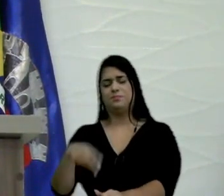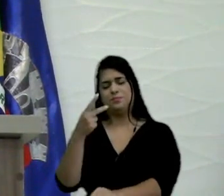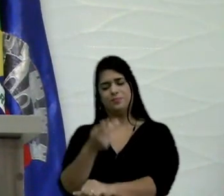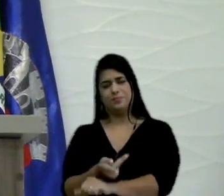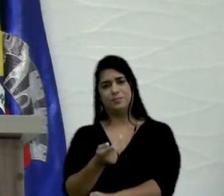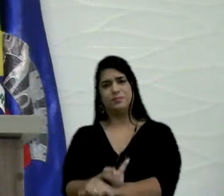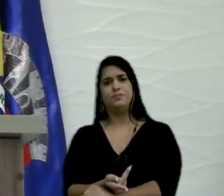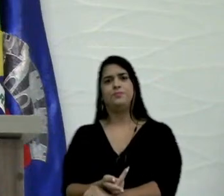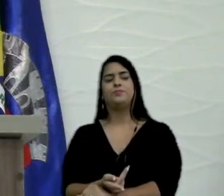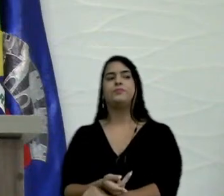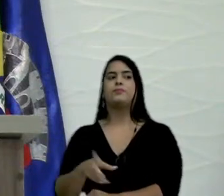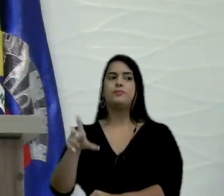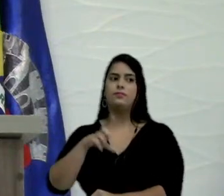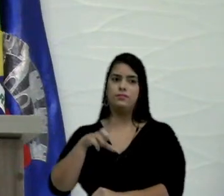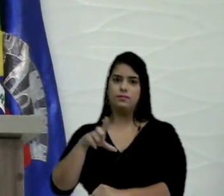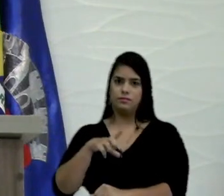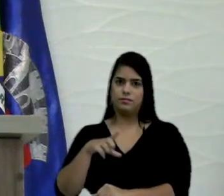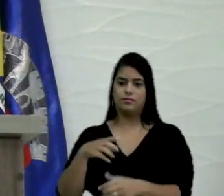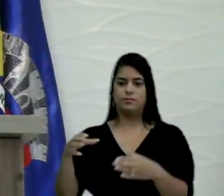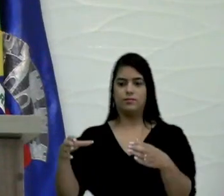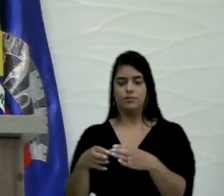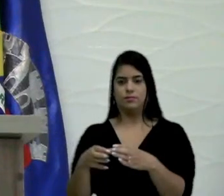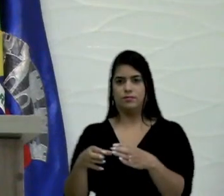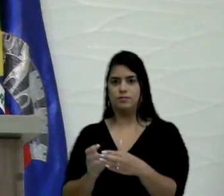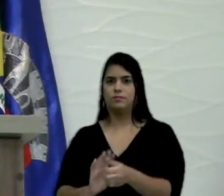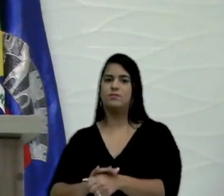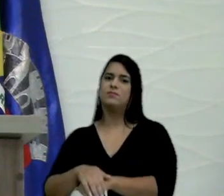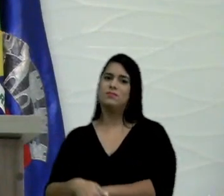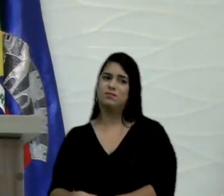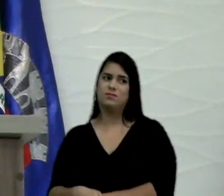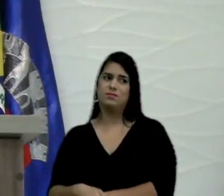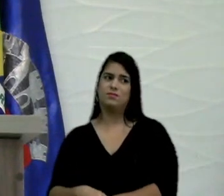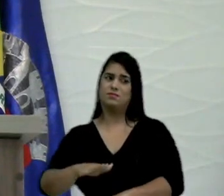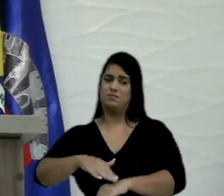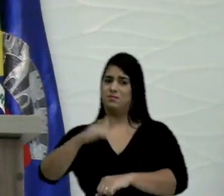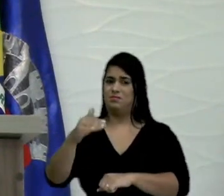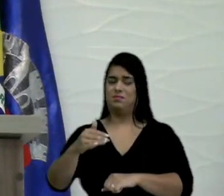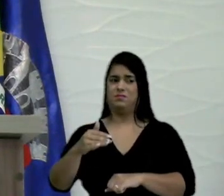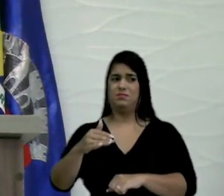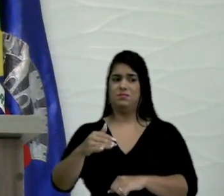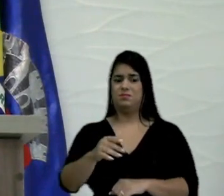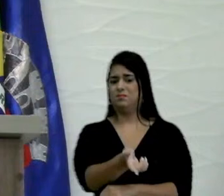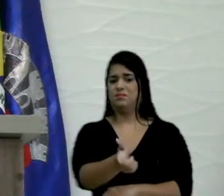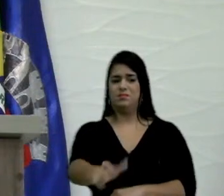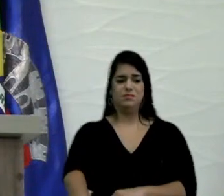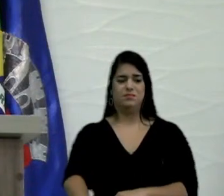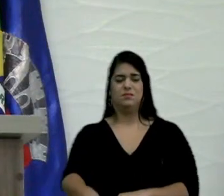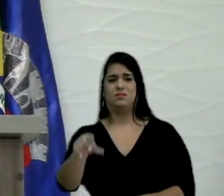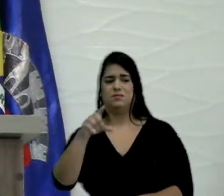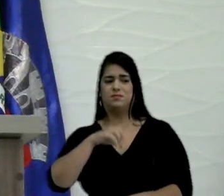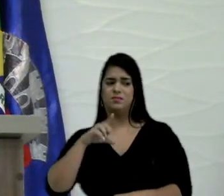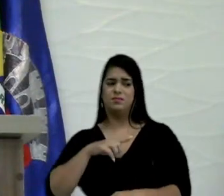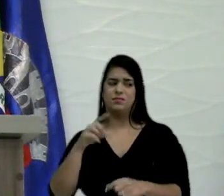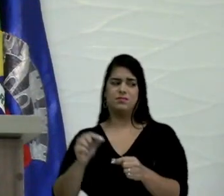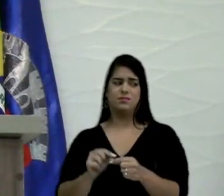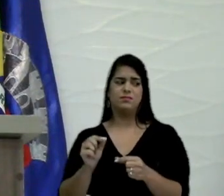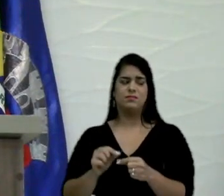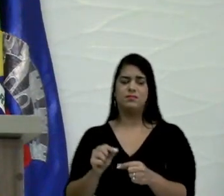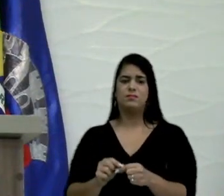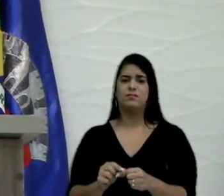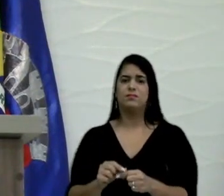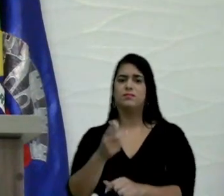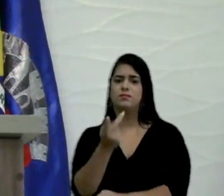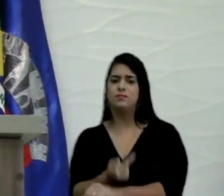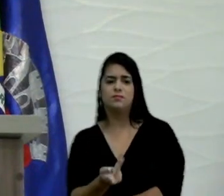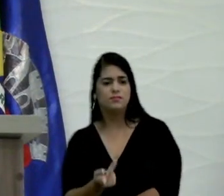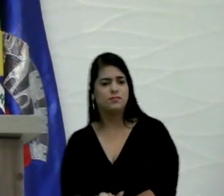equipe No contraturno por mais maquinários que nós tenhamos para se fazer a retirada de Metralha